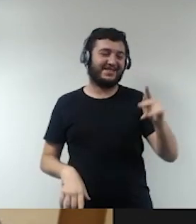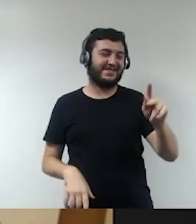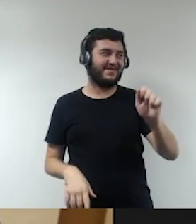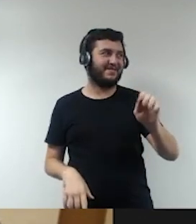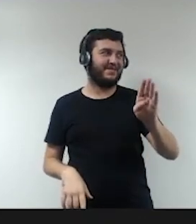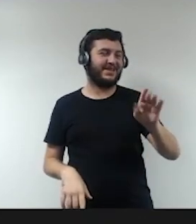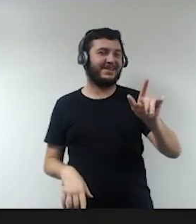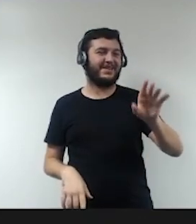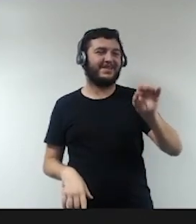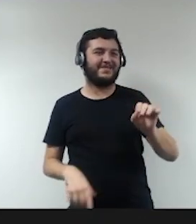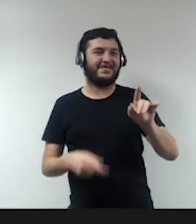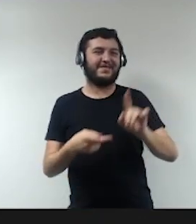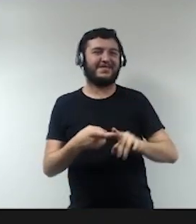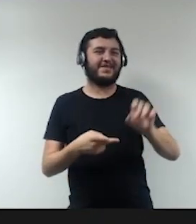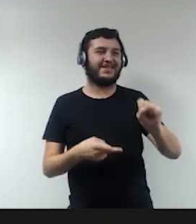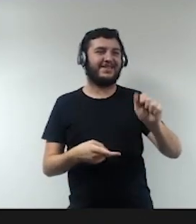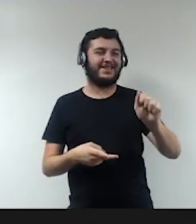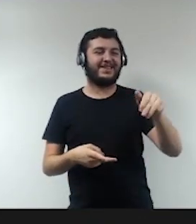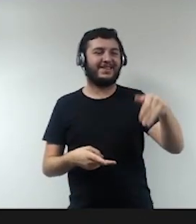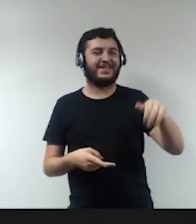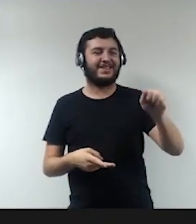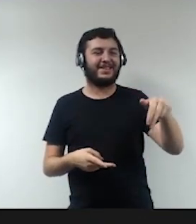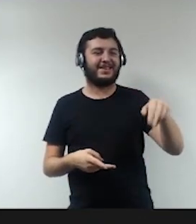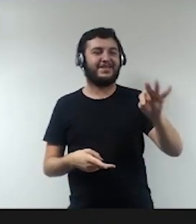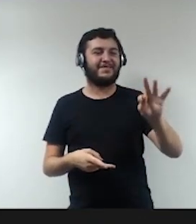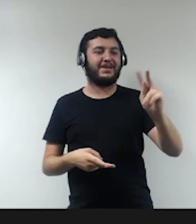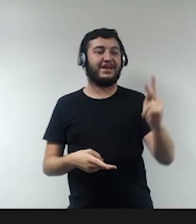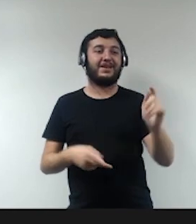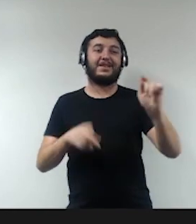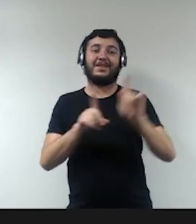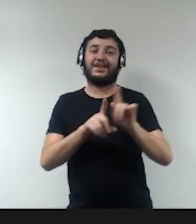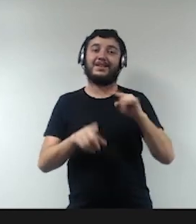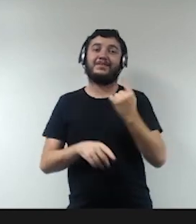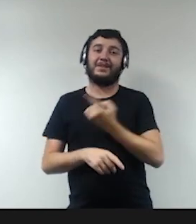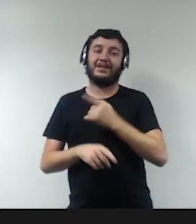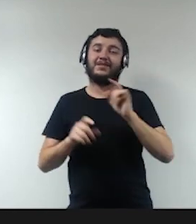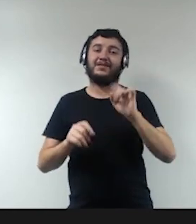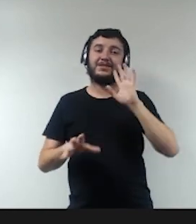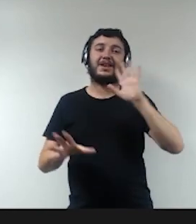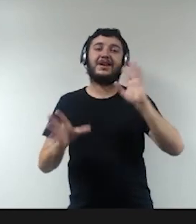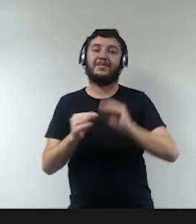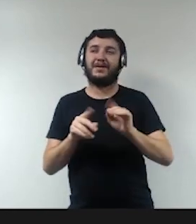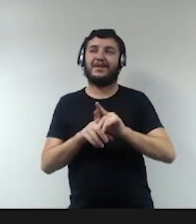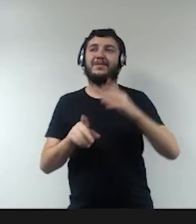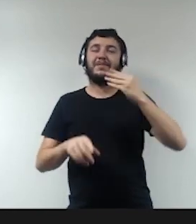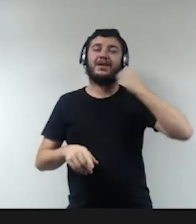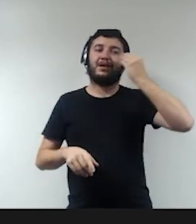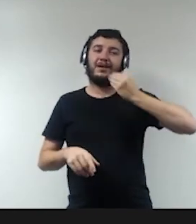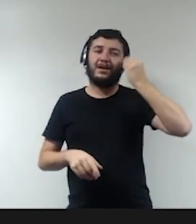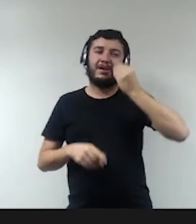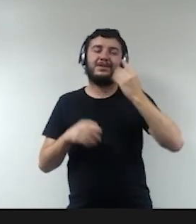a Samantha. Quem sabe eu possa conversar contigo um pouco mais, Samantha, sobre sua experiência,